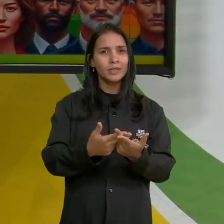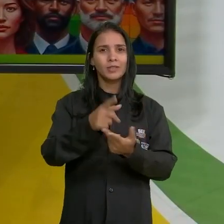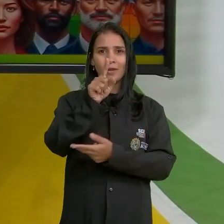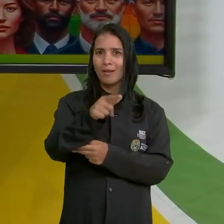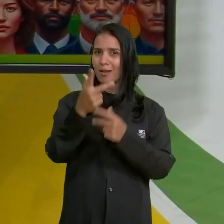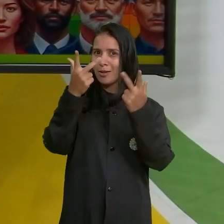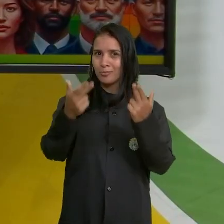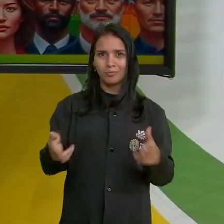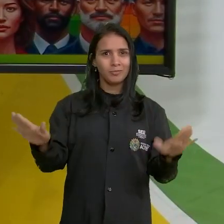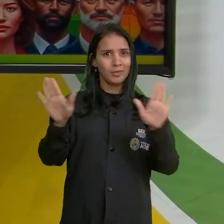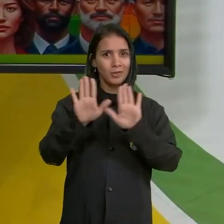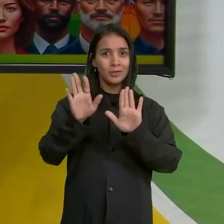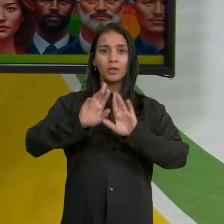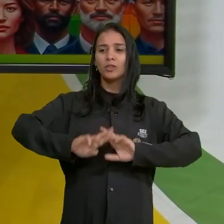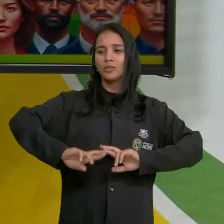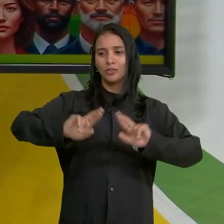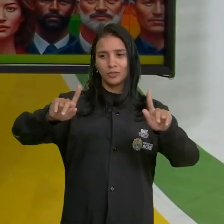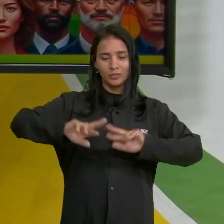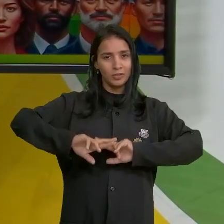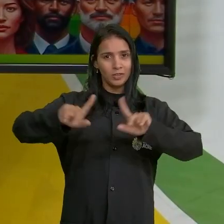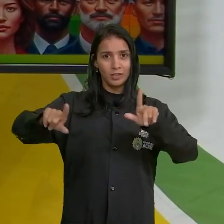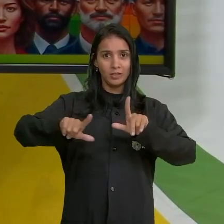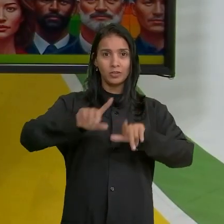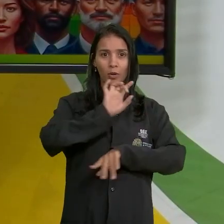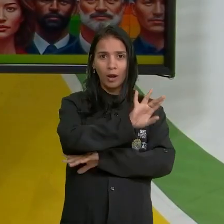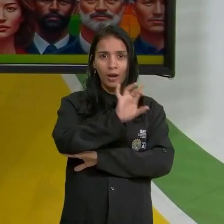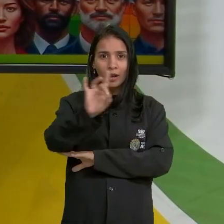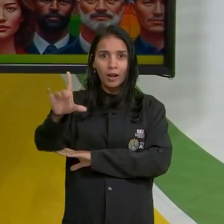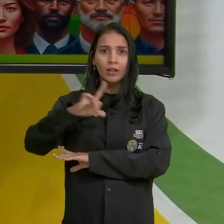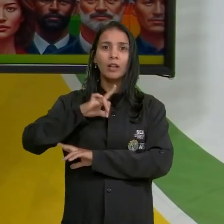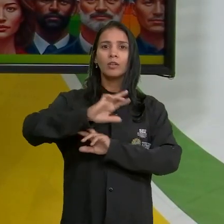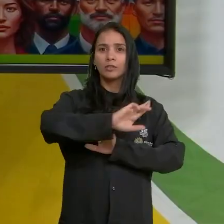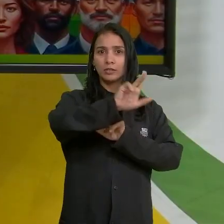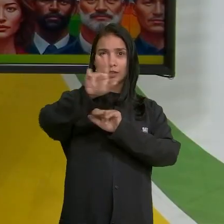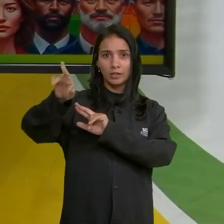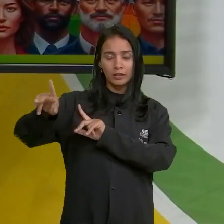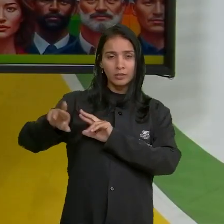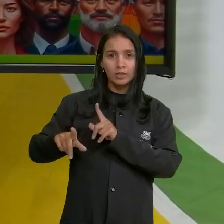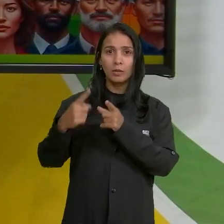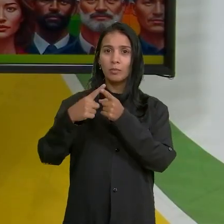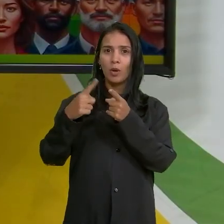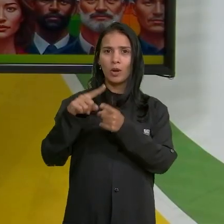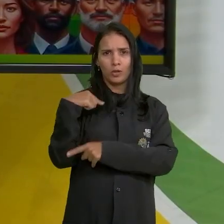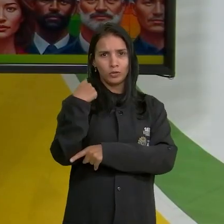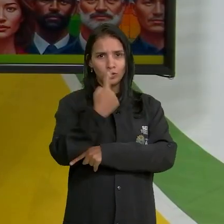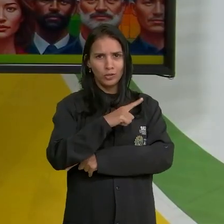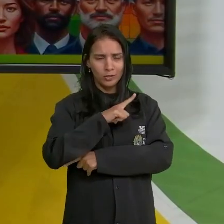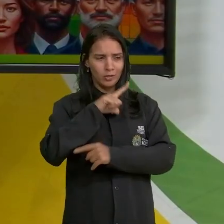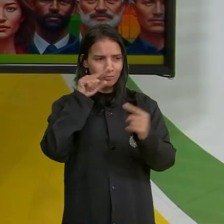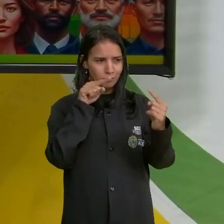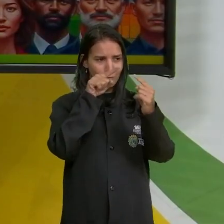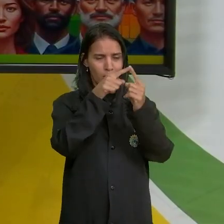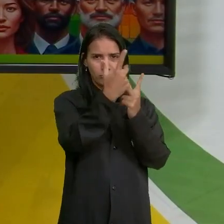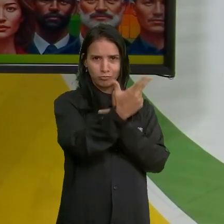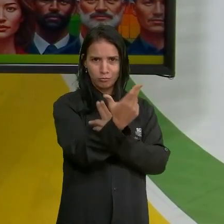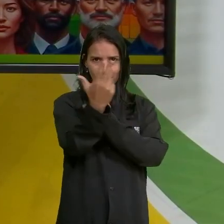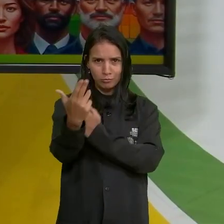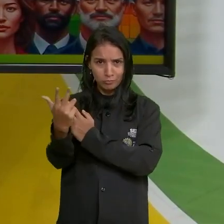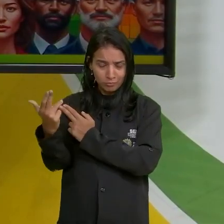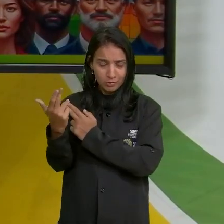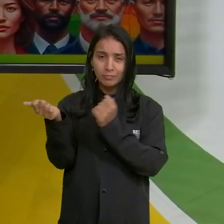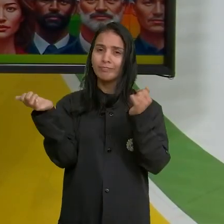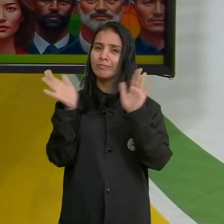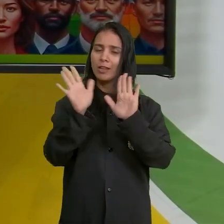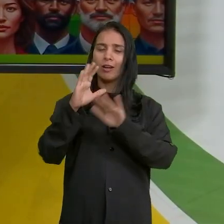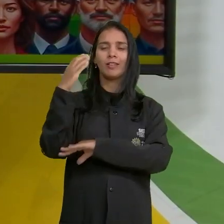na sociedade, numa análise social, a mesma objetividade que nós vamos encontrar lá nas